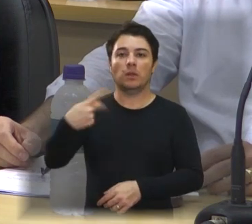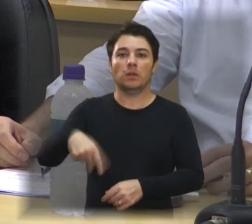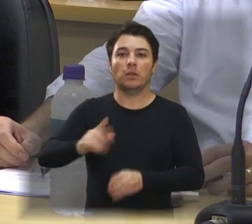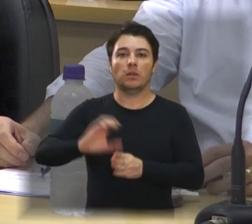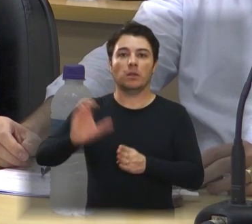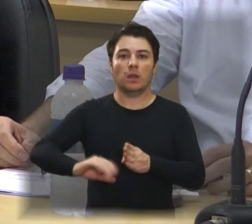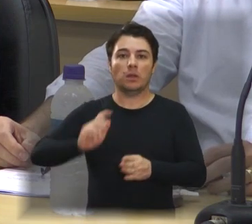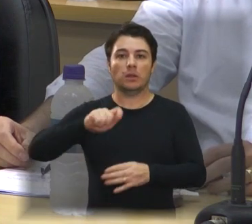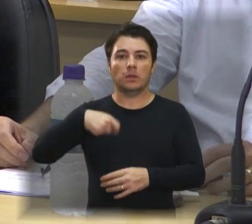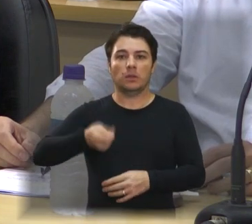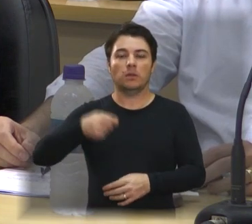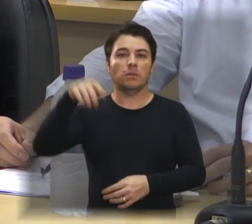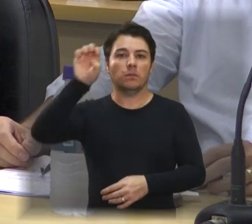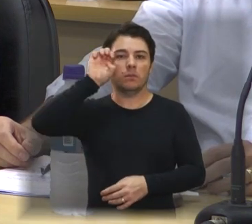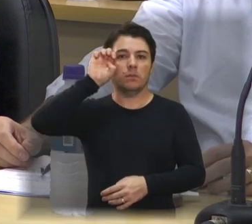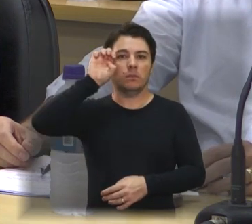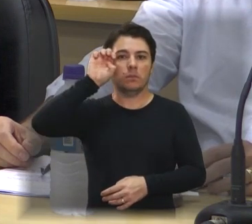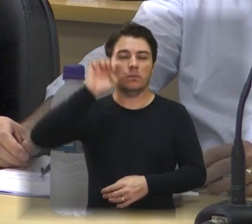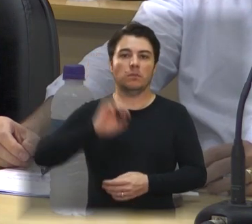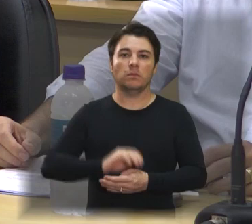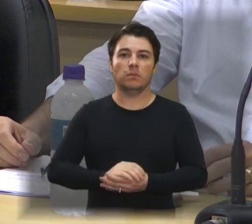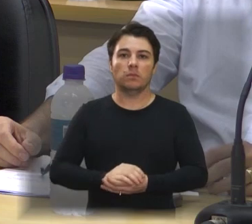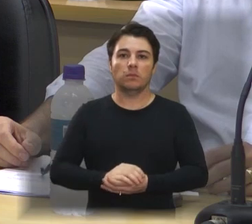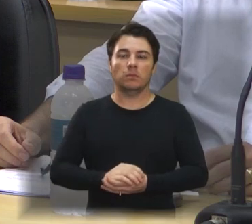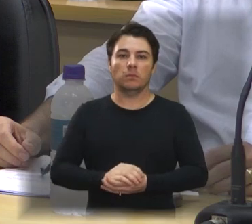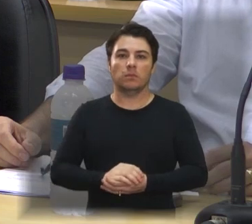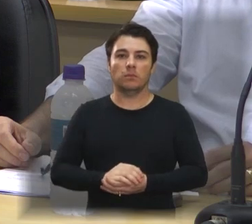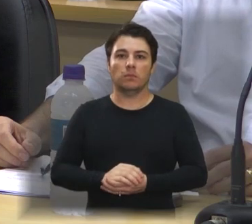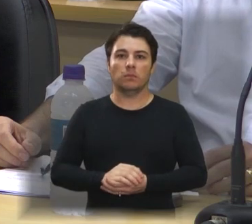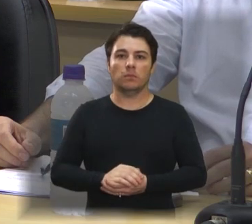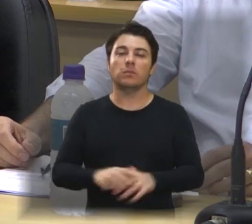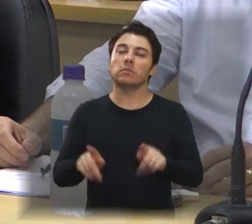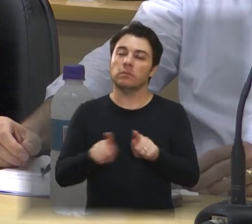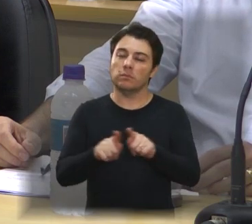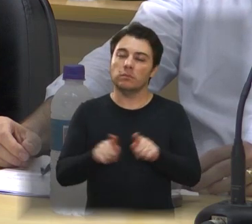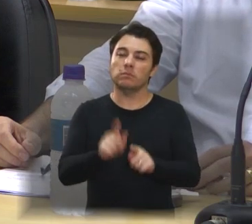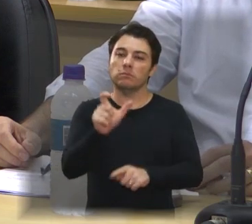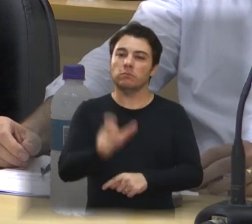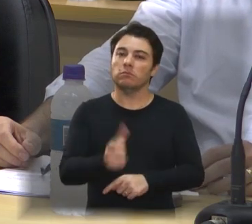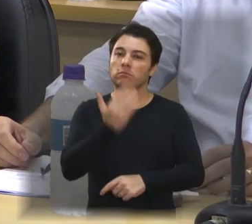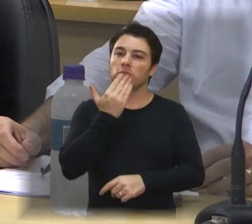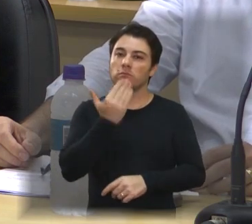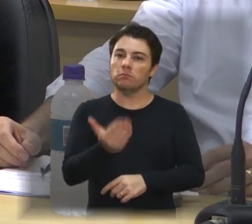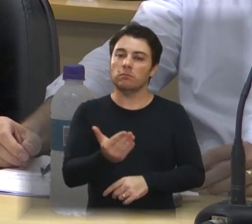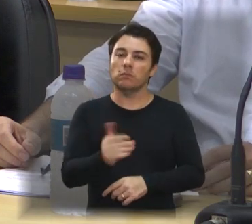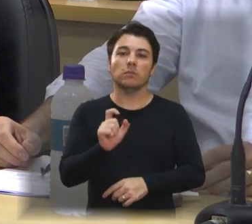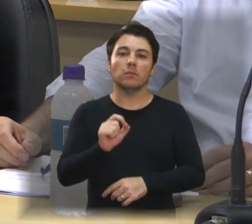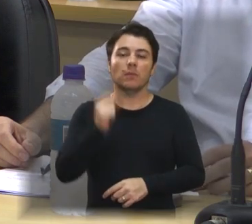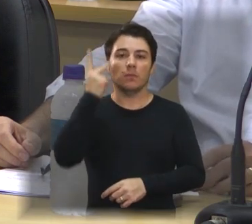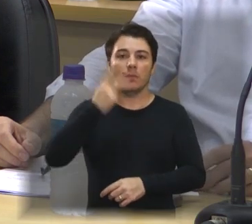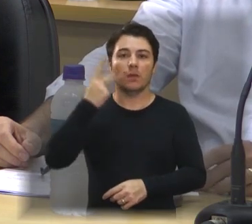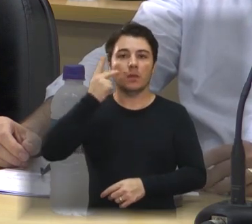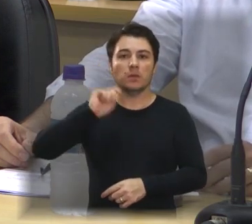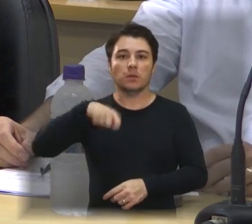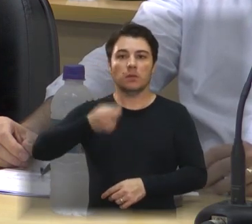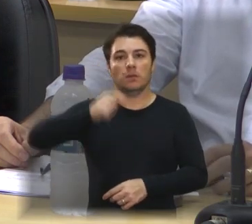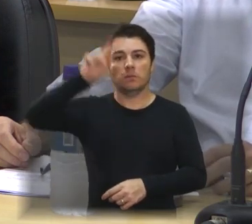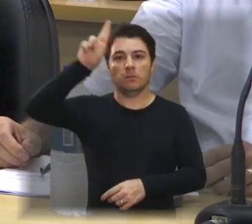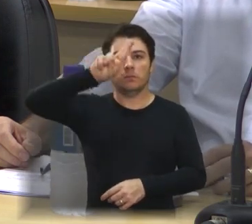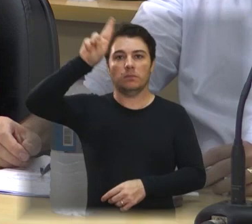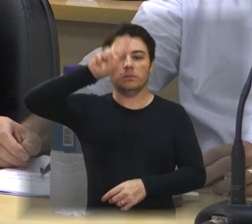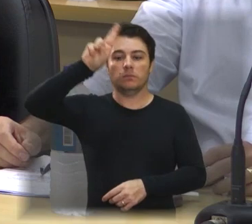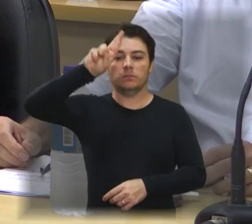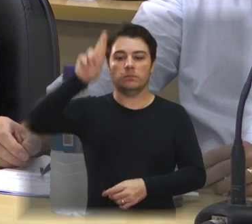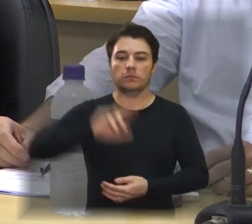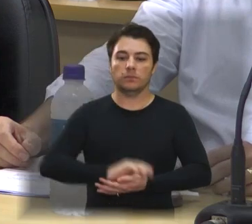da Câmara Municipal vereador Edson Lopes e complementar agradecer a presença do Vereador Rafael de